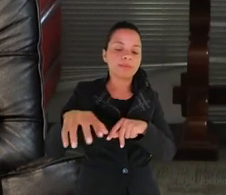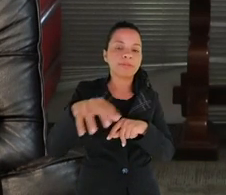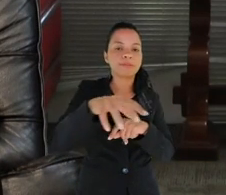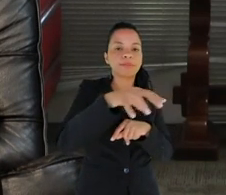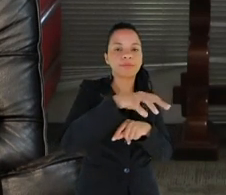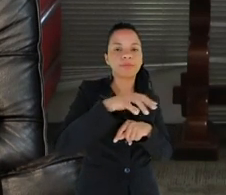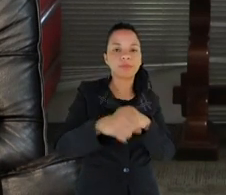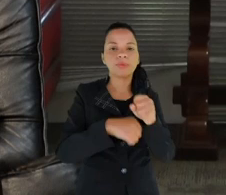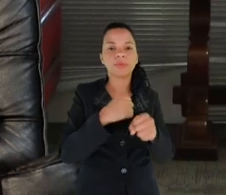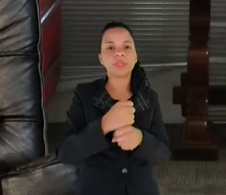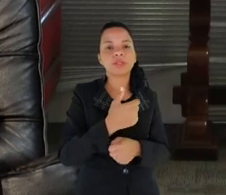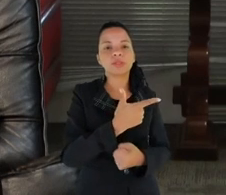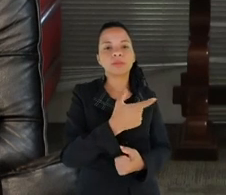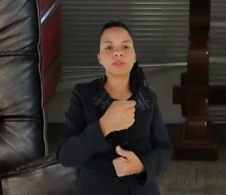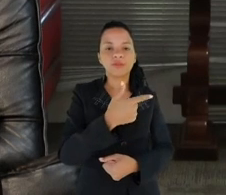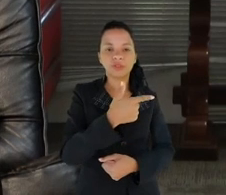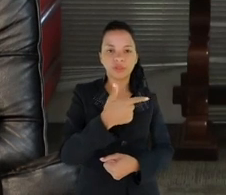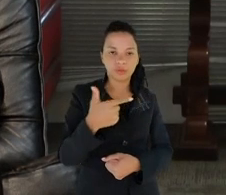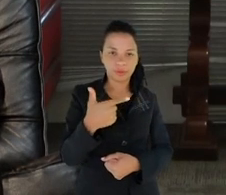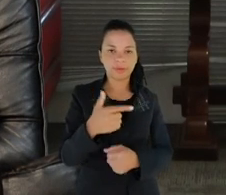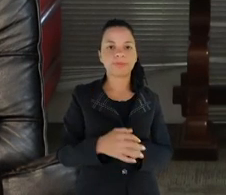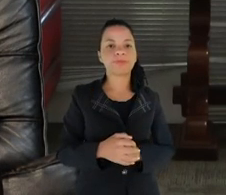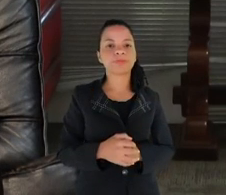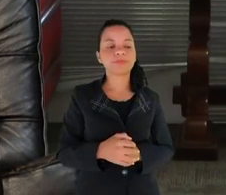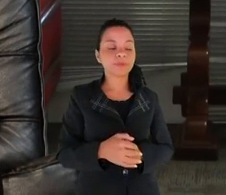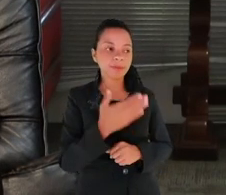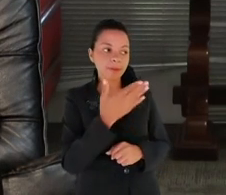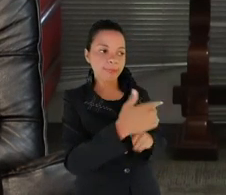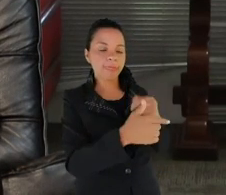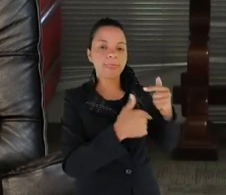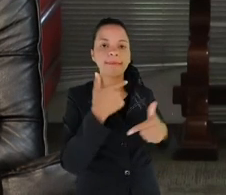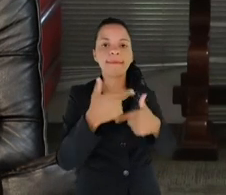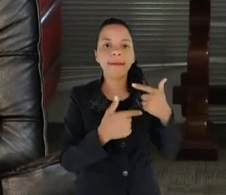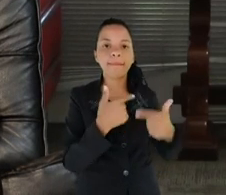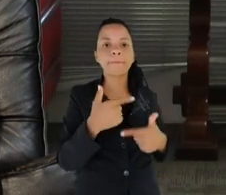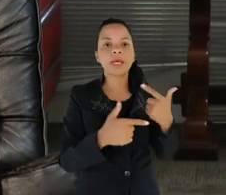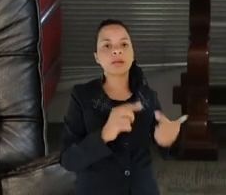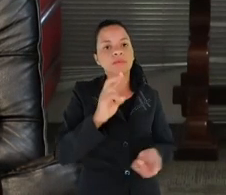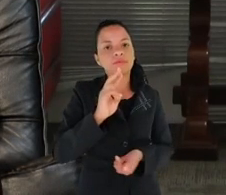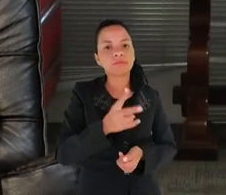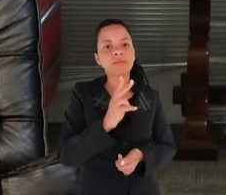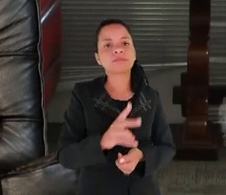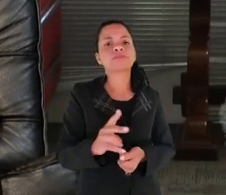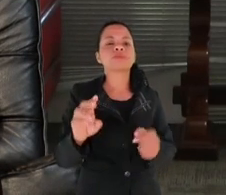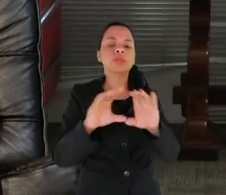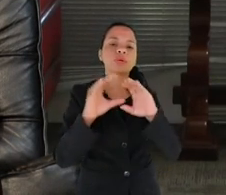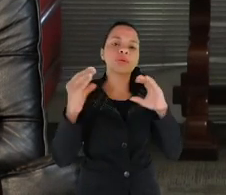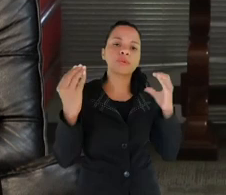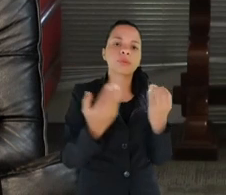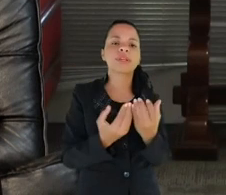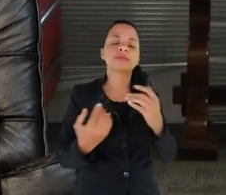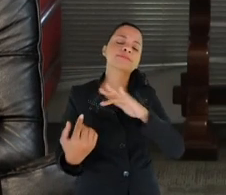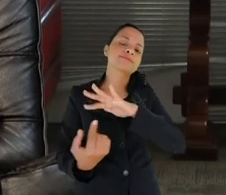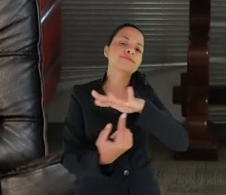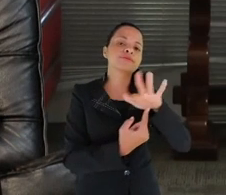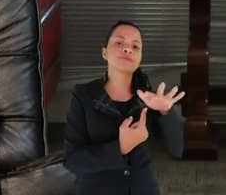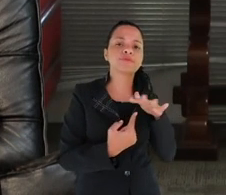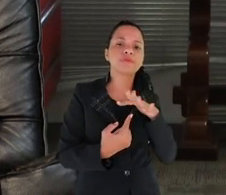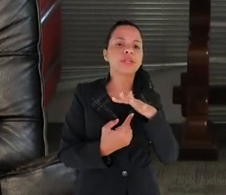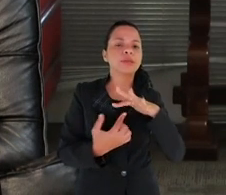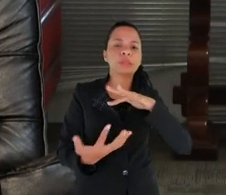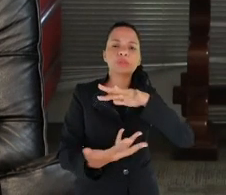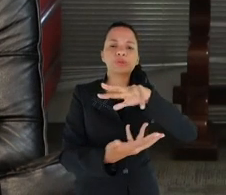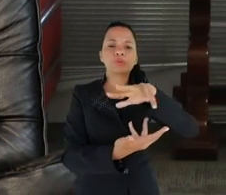Tagore Editora. Dinorá Cansado é participante ativa de congressos, feiras e bienais pelo mundo inteiro, além de ganhadora